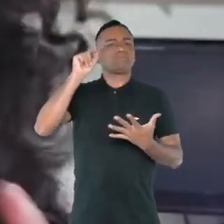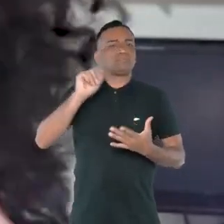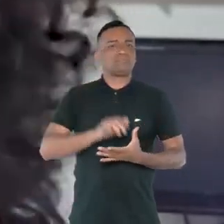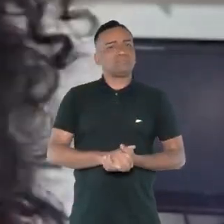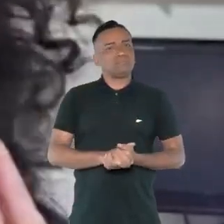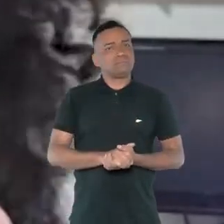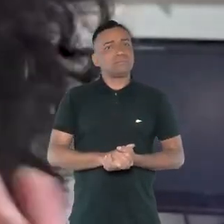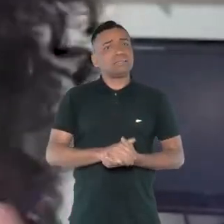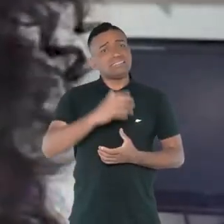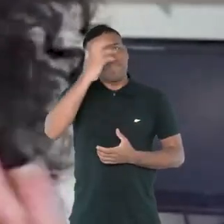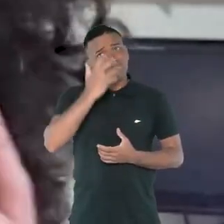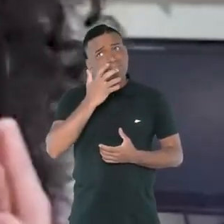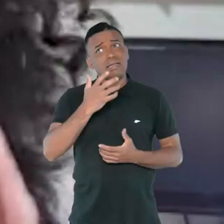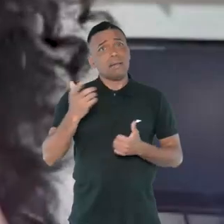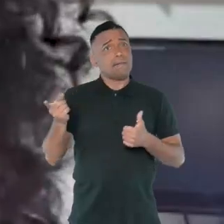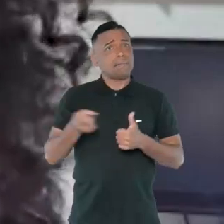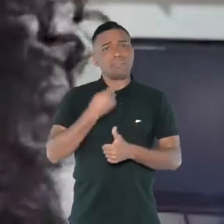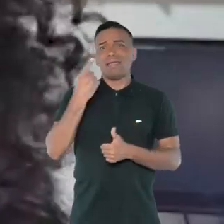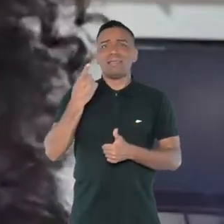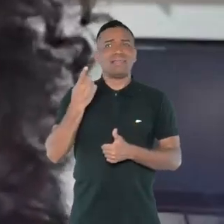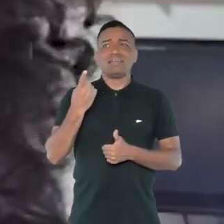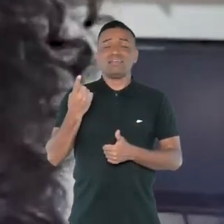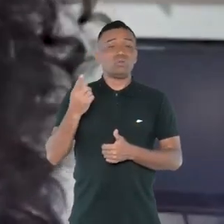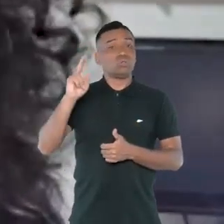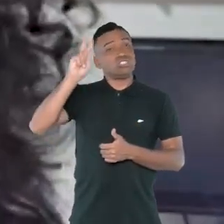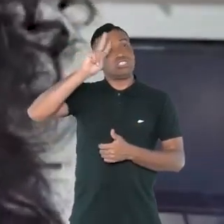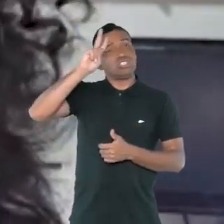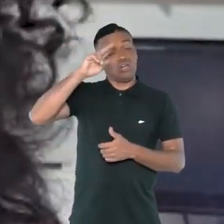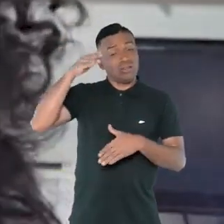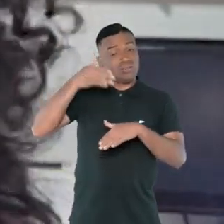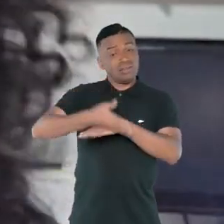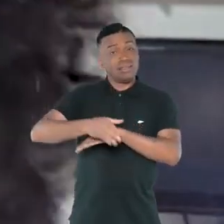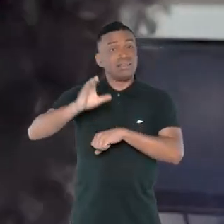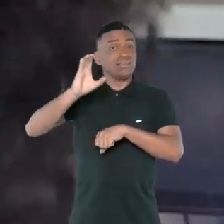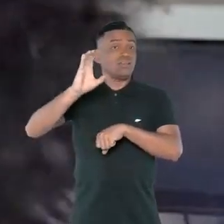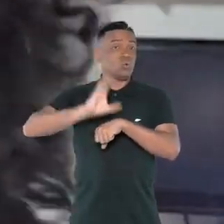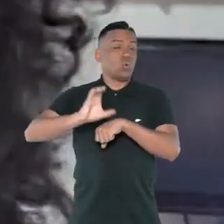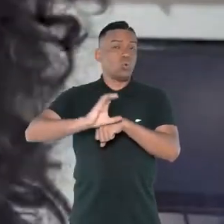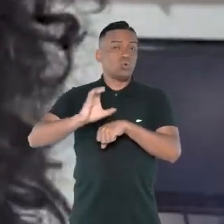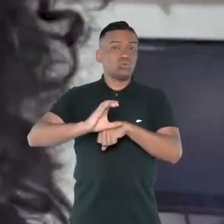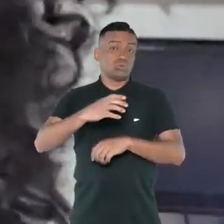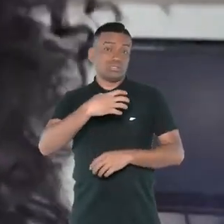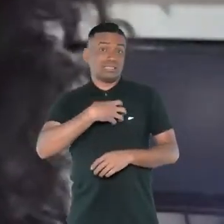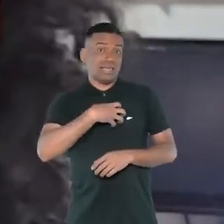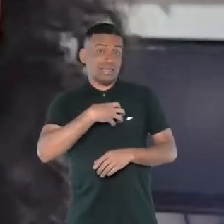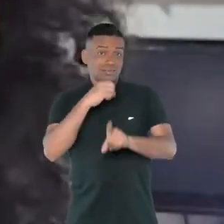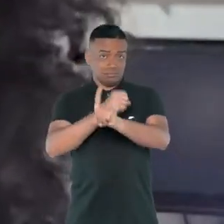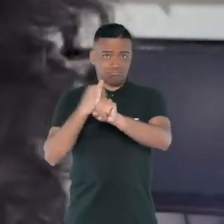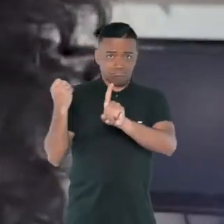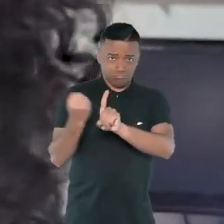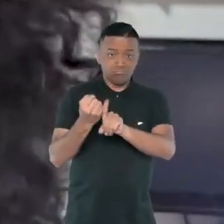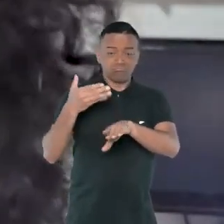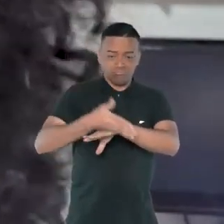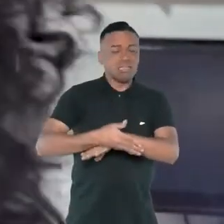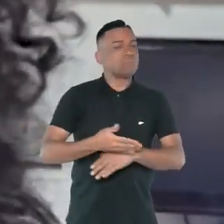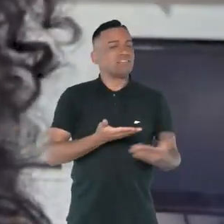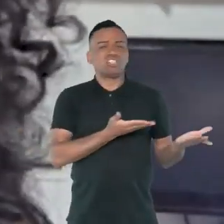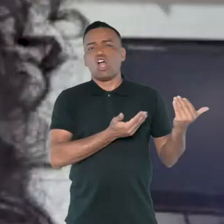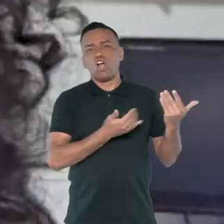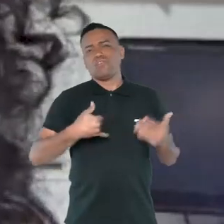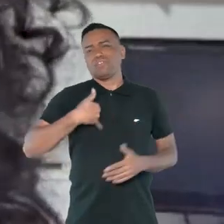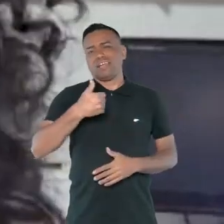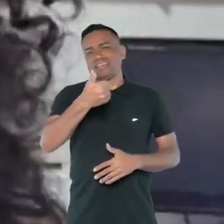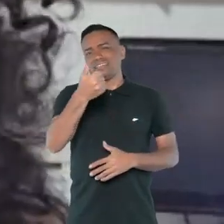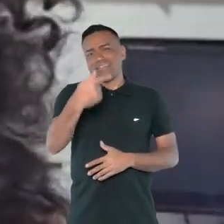eu já sabia disso, eu precisava de uma opção. E, em realidade, a minha primeira opção não foi história. Eu entrei no curso de Ciências